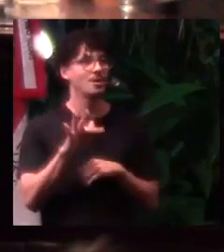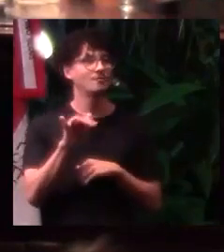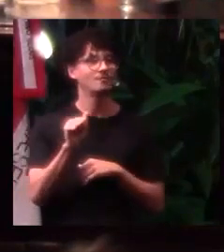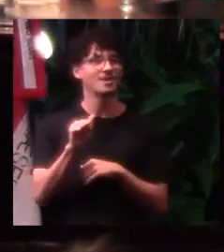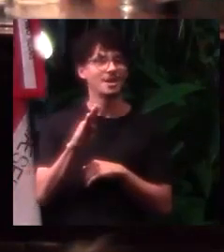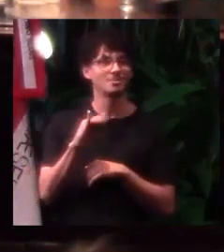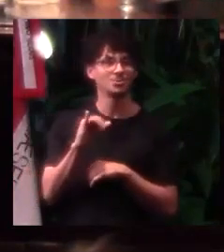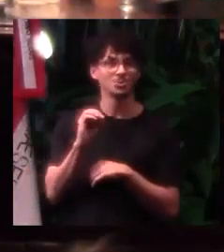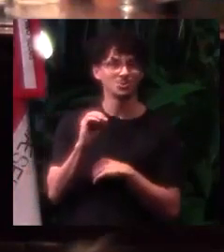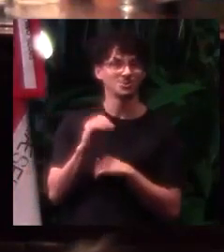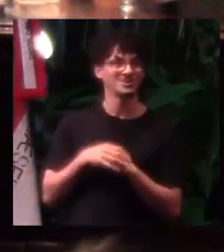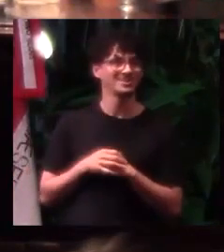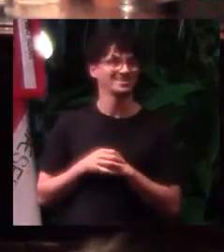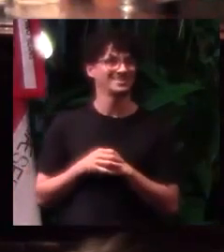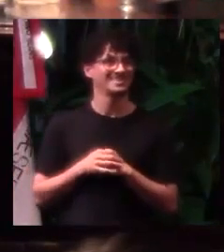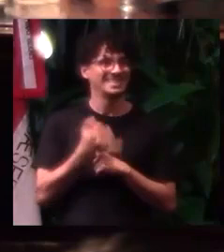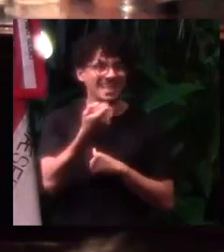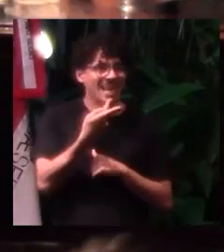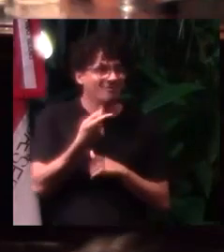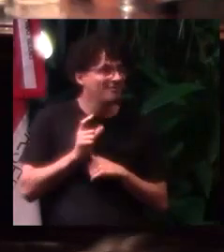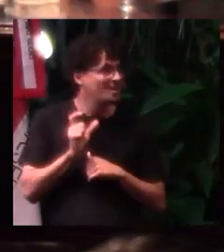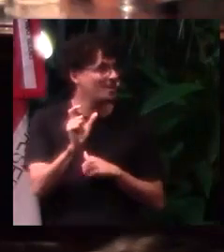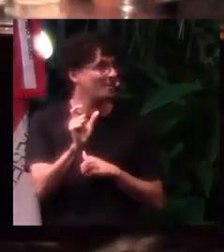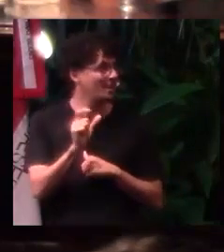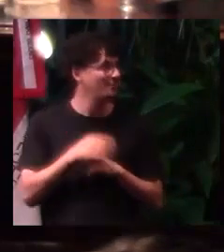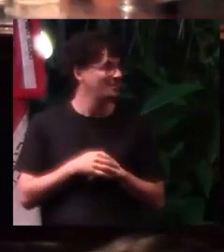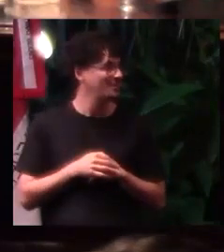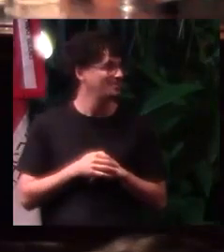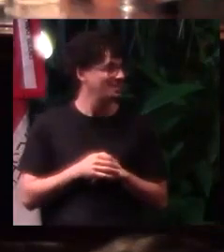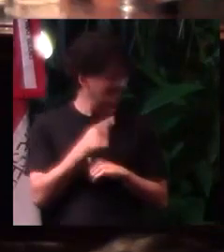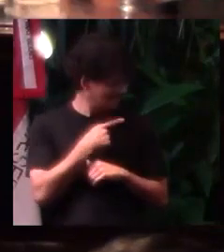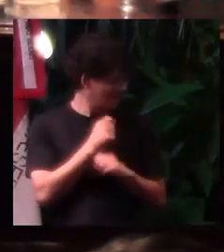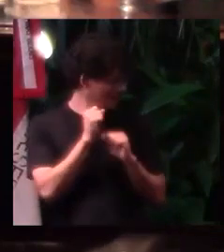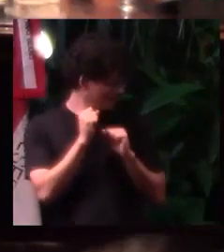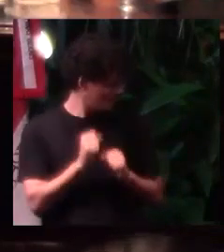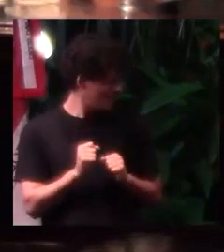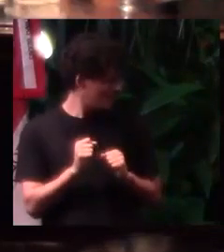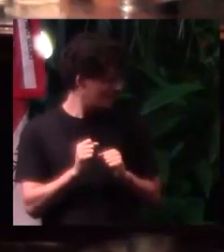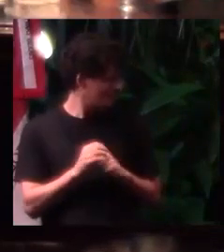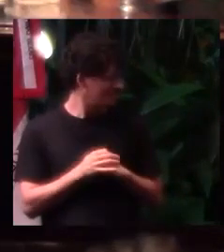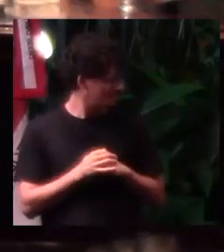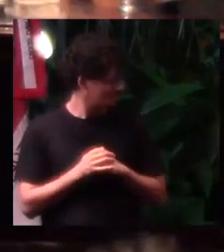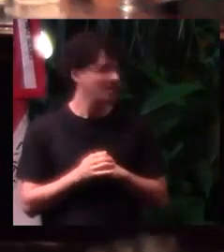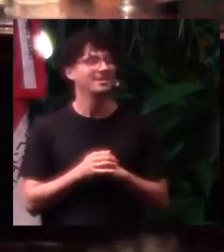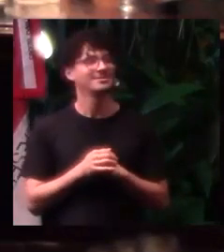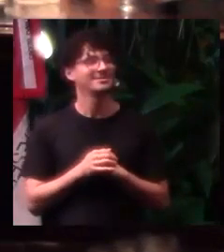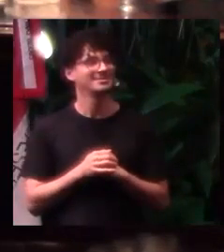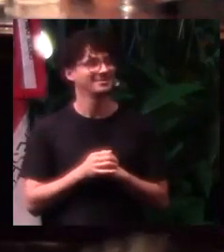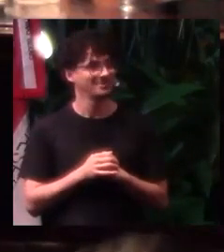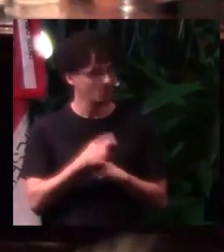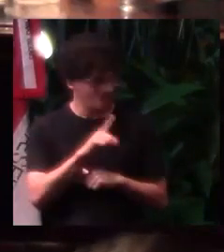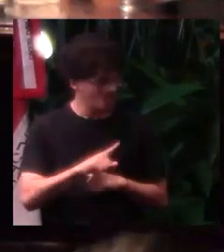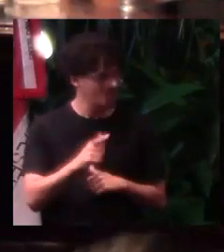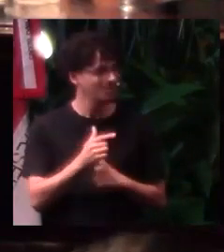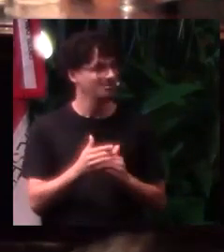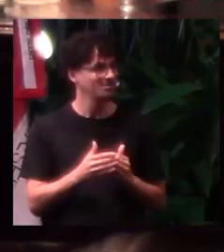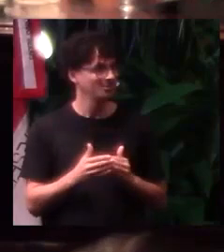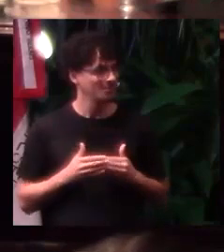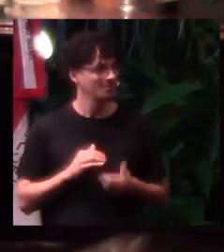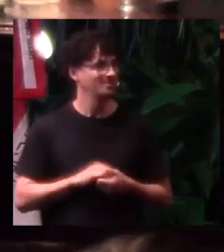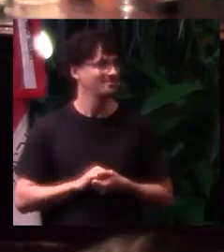quer dar uma palavrinha, se me permite... Claro, por favor. Rapidamente.